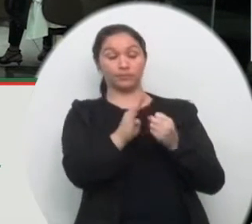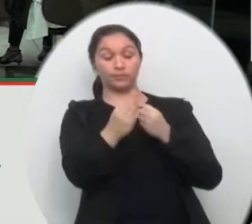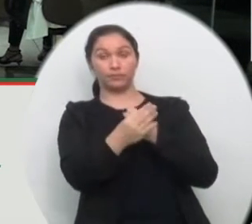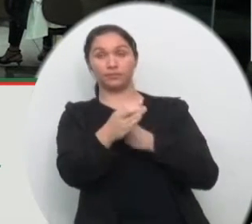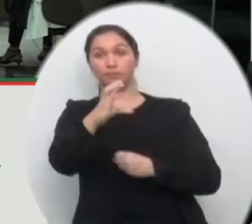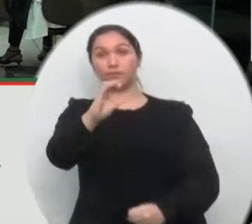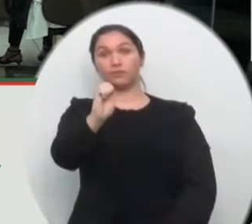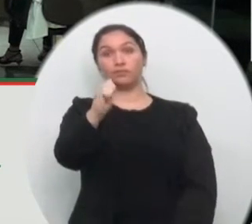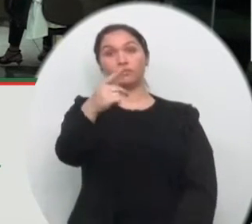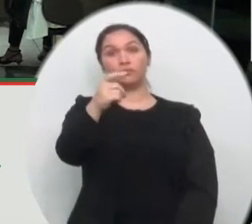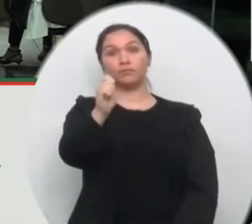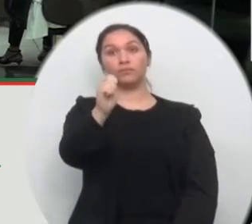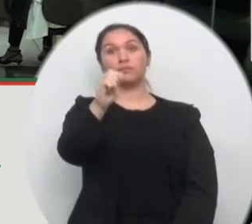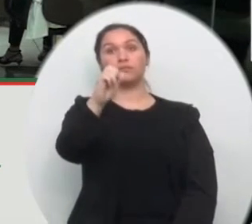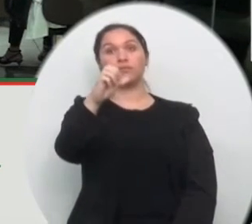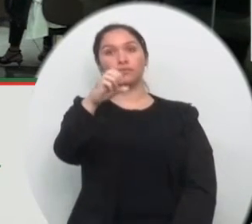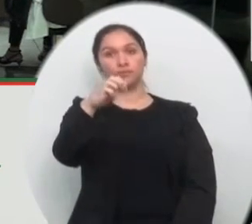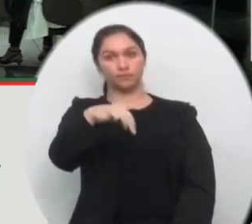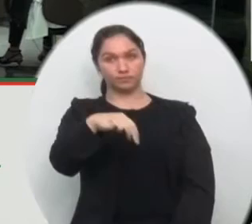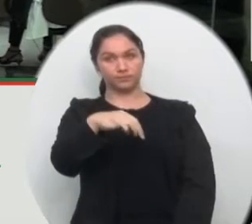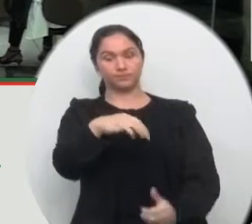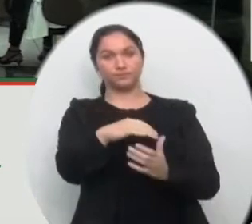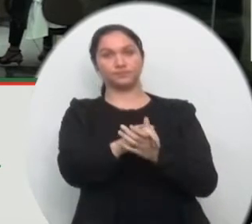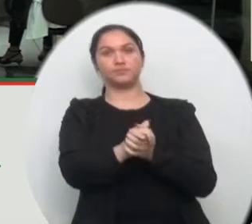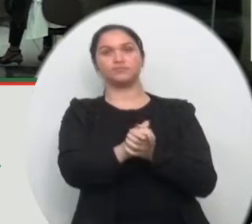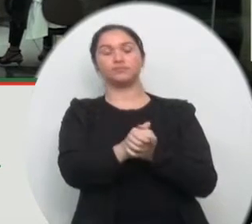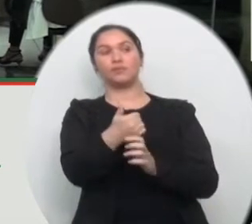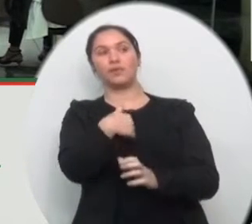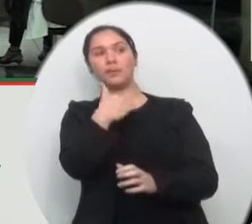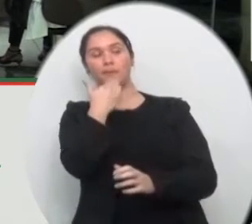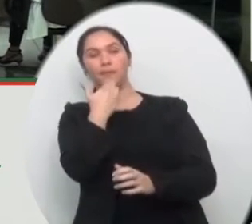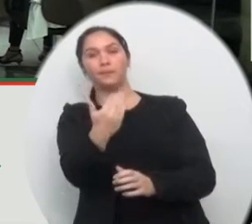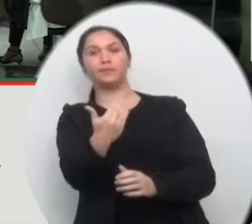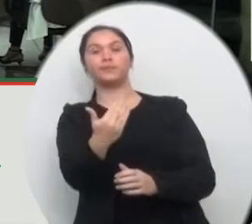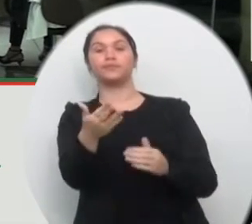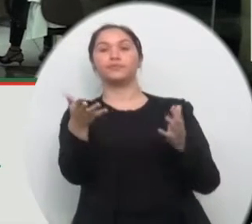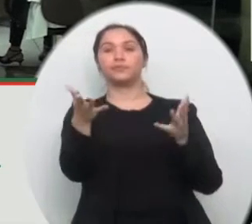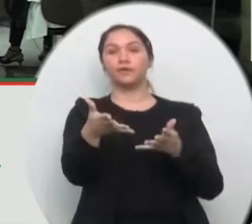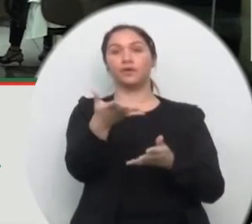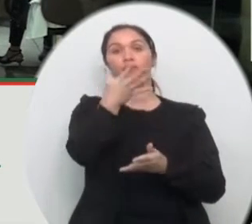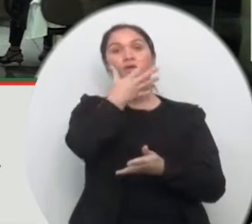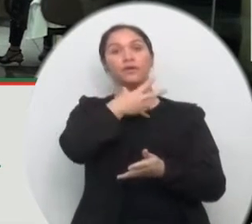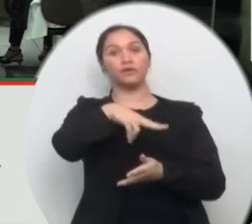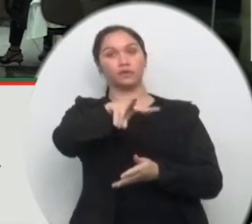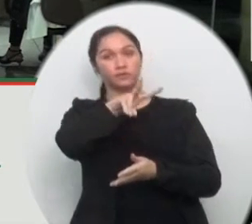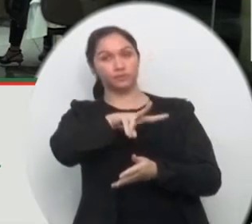E venho aqui a solicitar a todos, os senhores e senhoras,